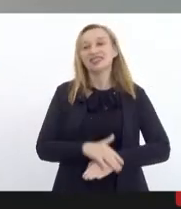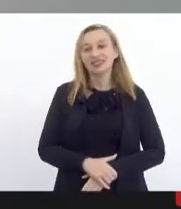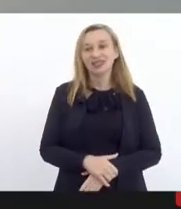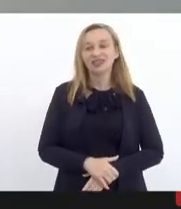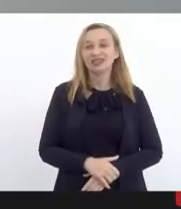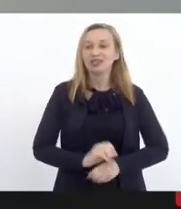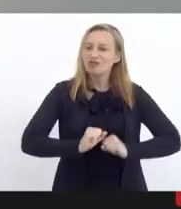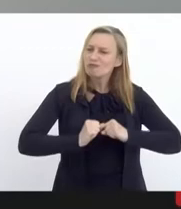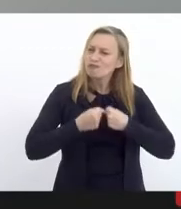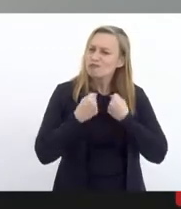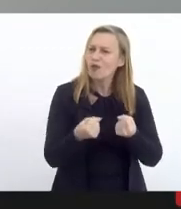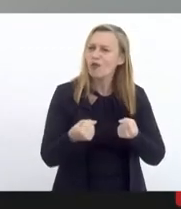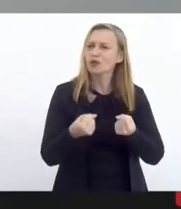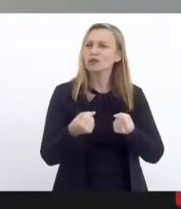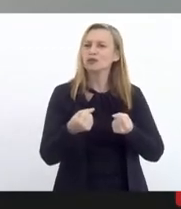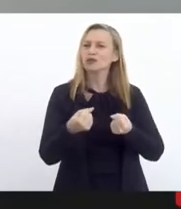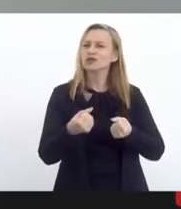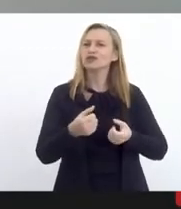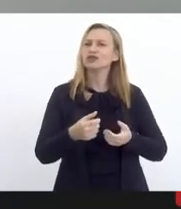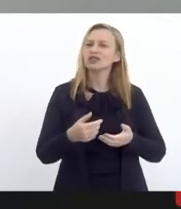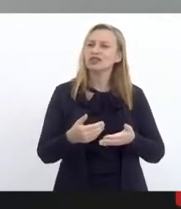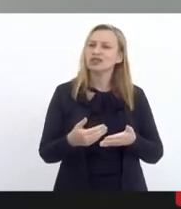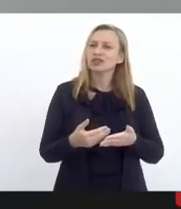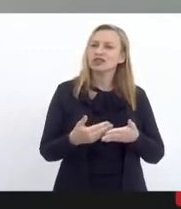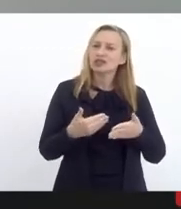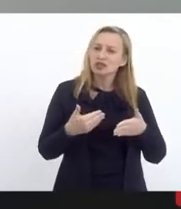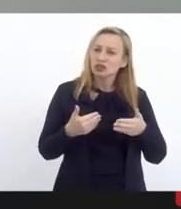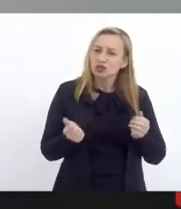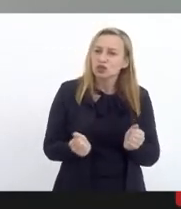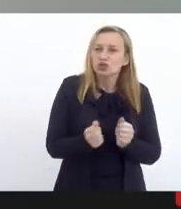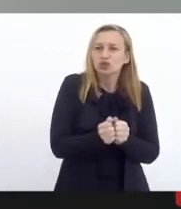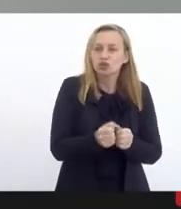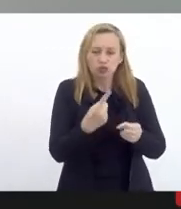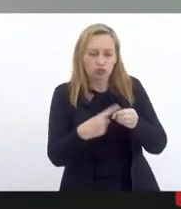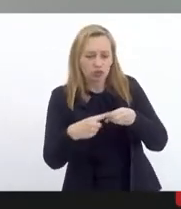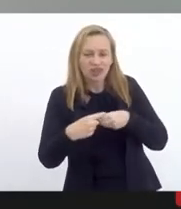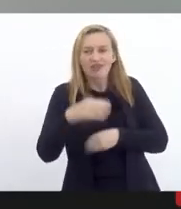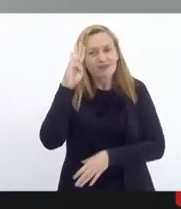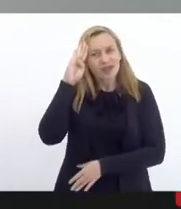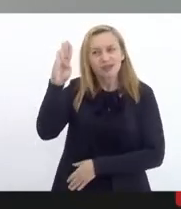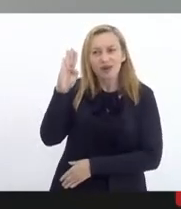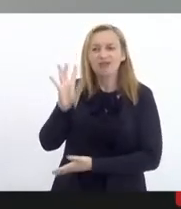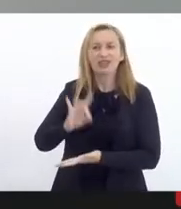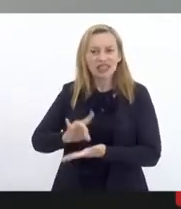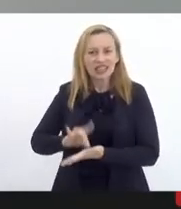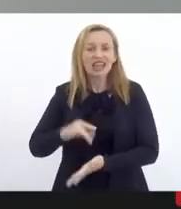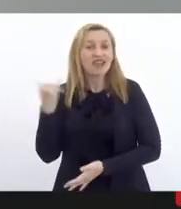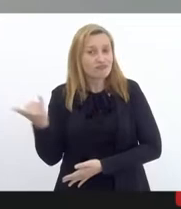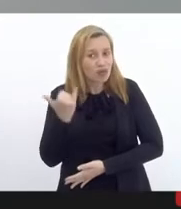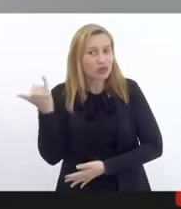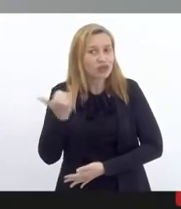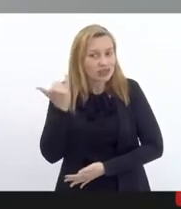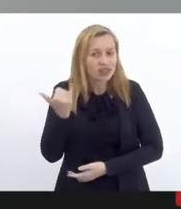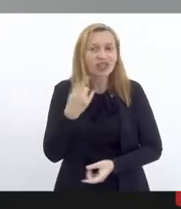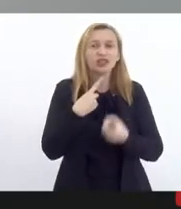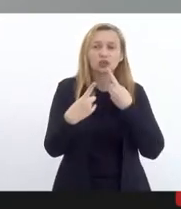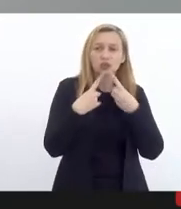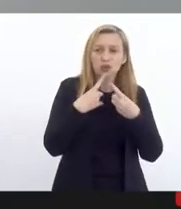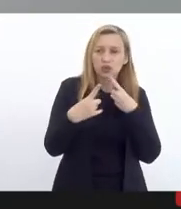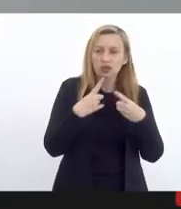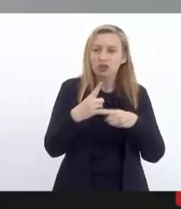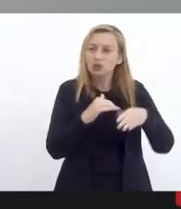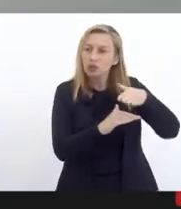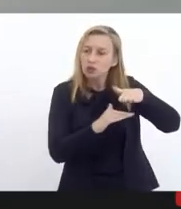desse esforço, né, de aproximação com os municípios. É fundamental, realmente, é muito importante a discussão sobre o